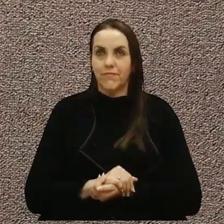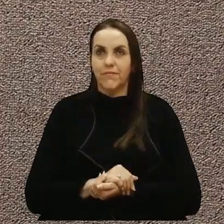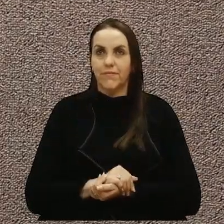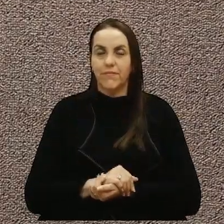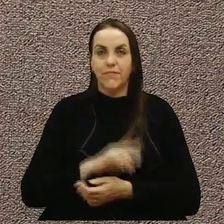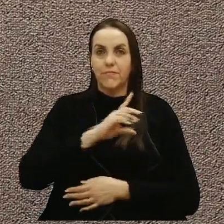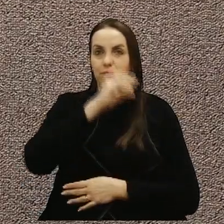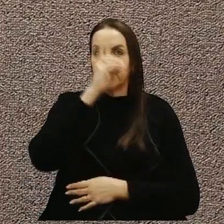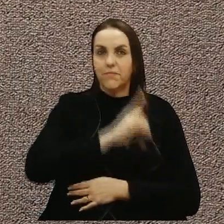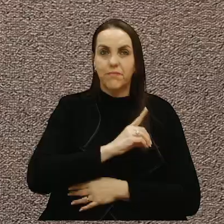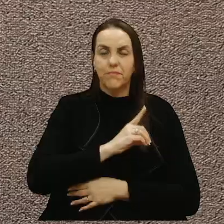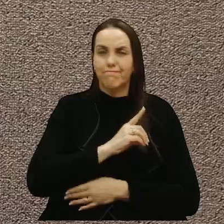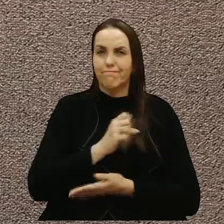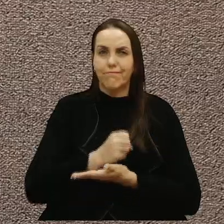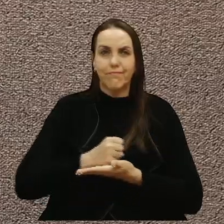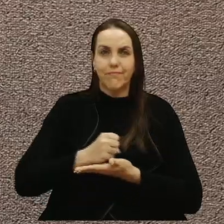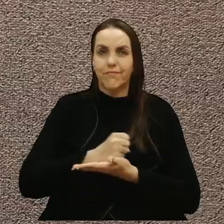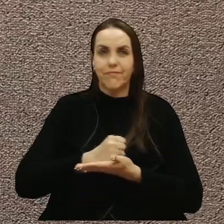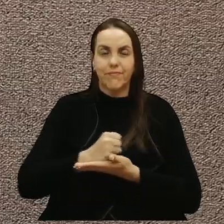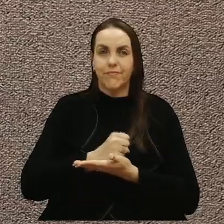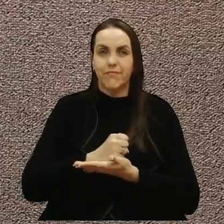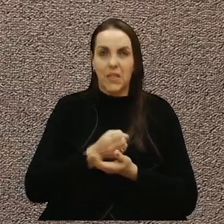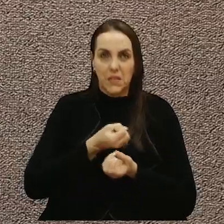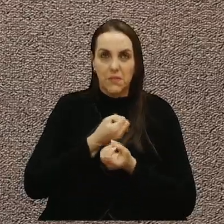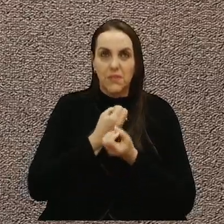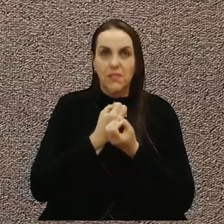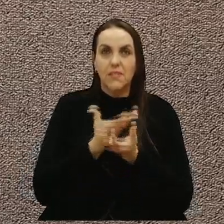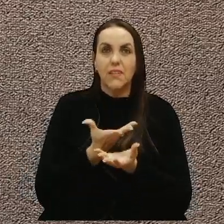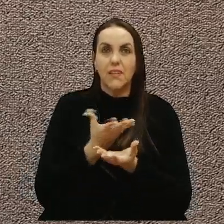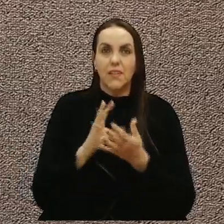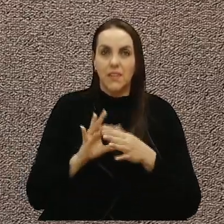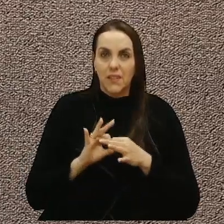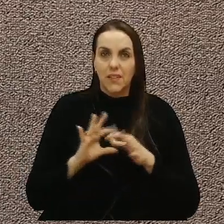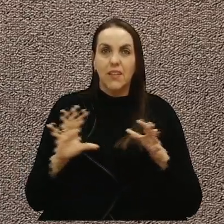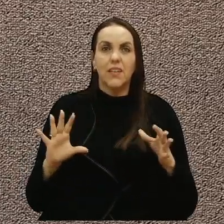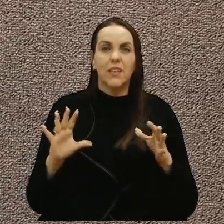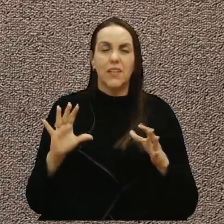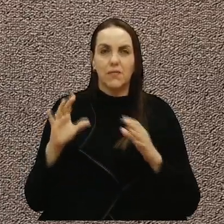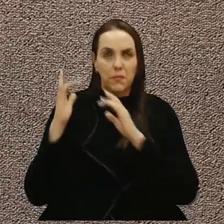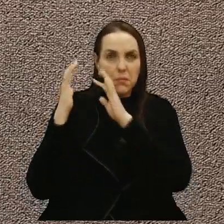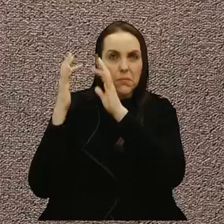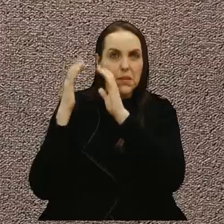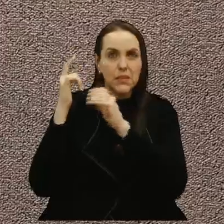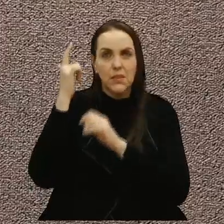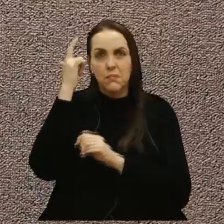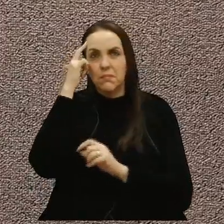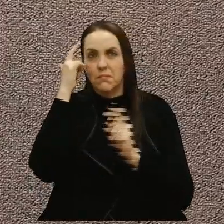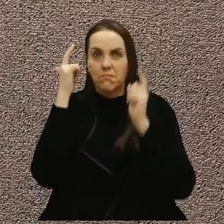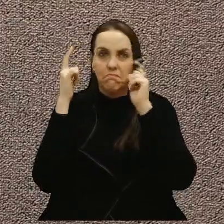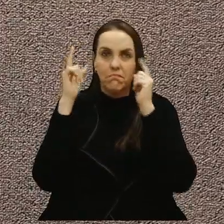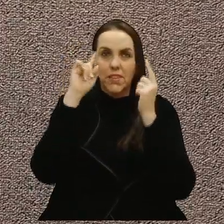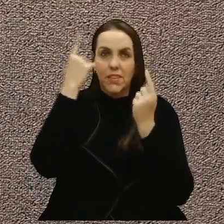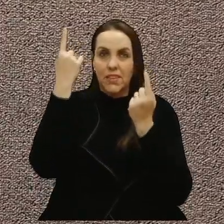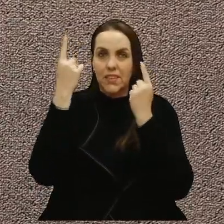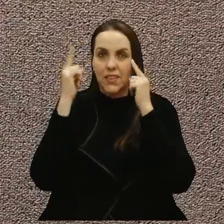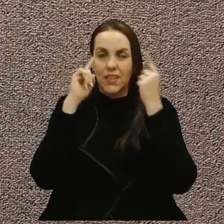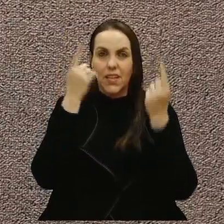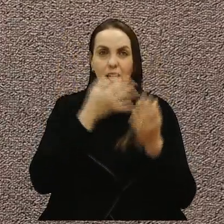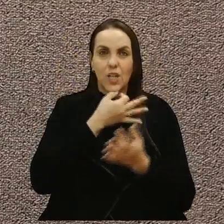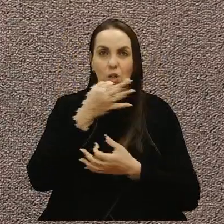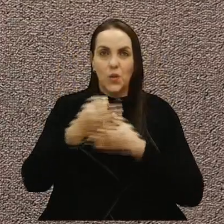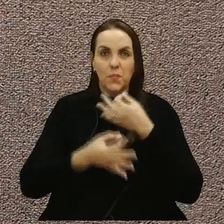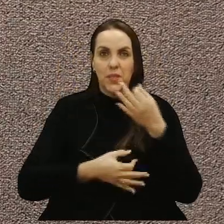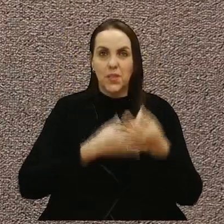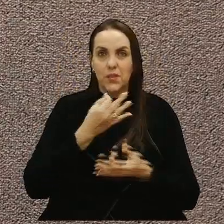direito fundamental de se expressar livremente pensamentos, ideias,